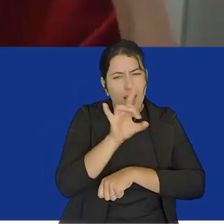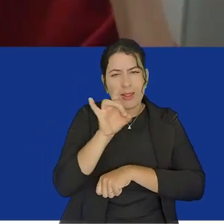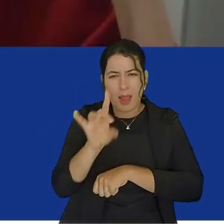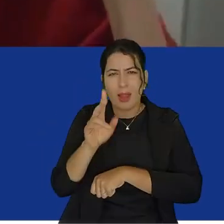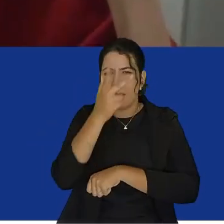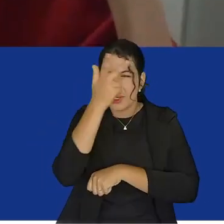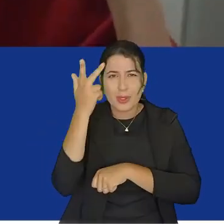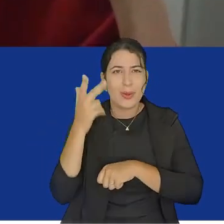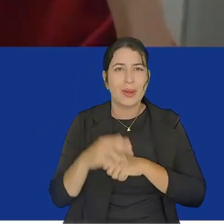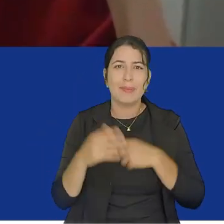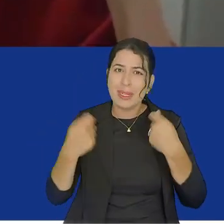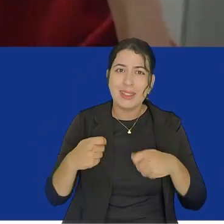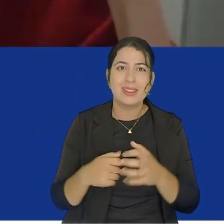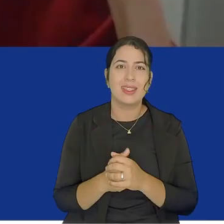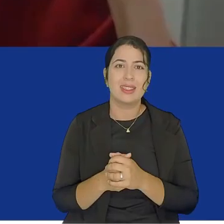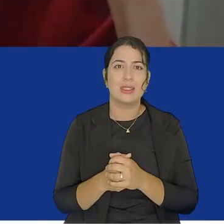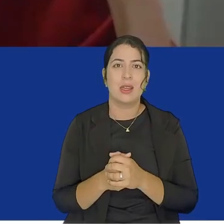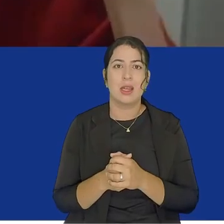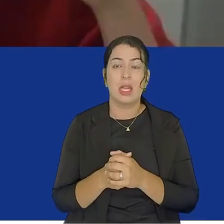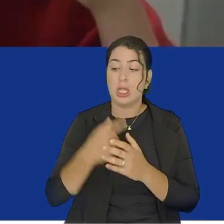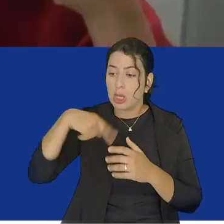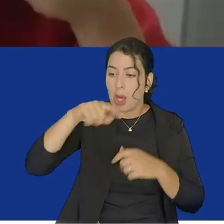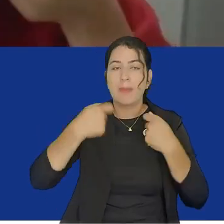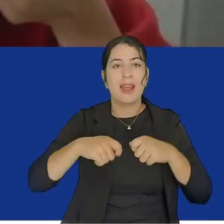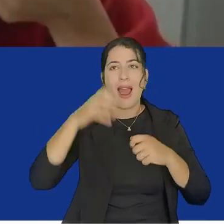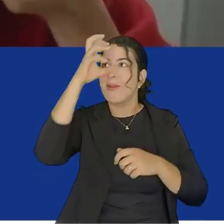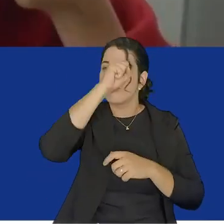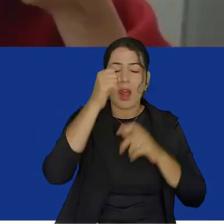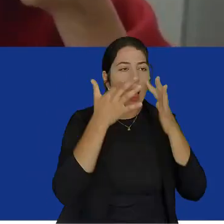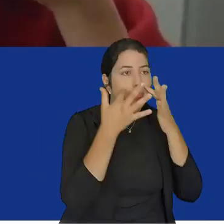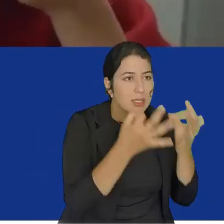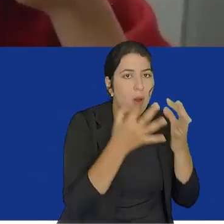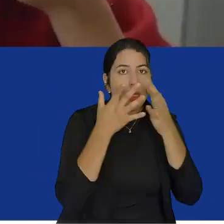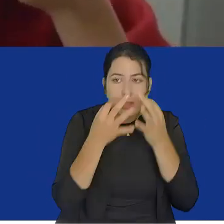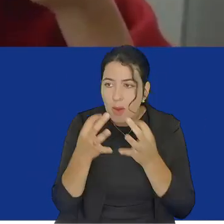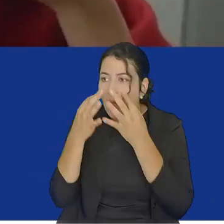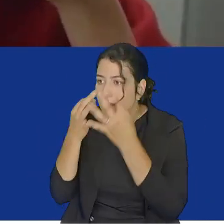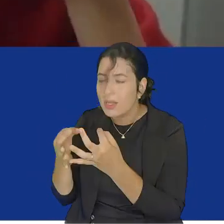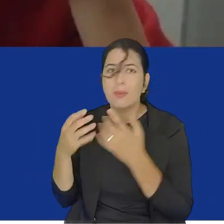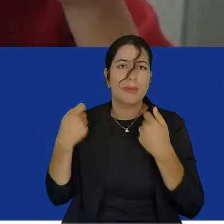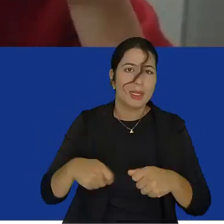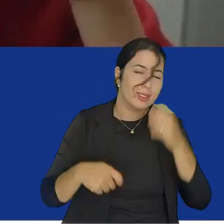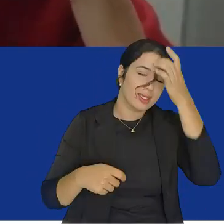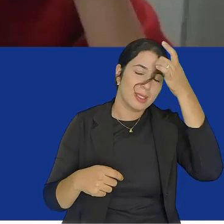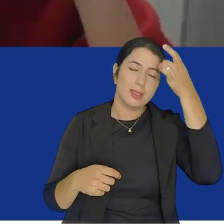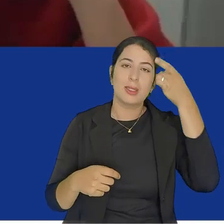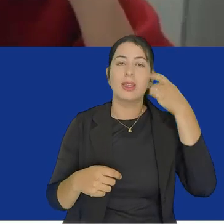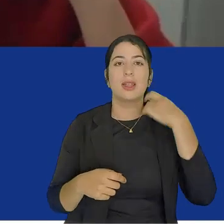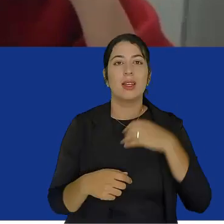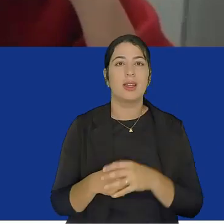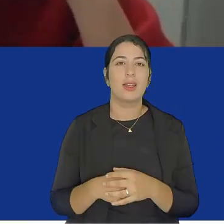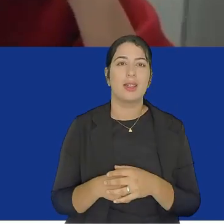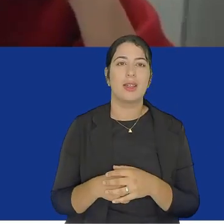A gente vai ter que aprender a ouvir de novo. Esse negócio de colocar velocidade de um e-mail é só no